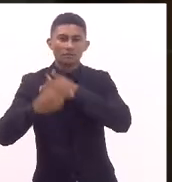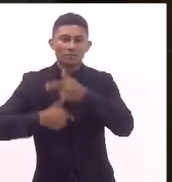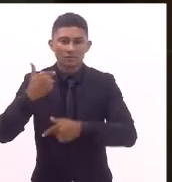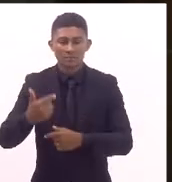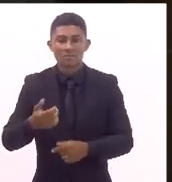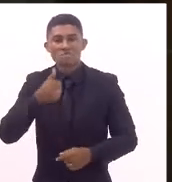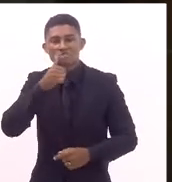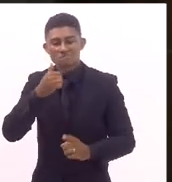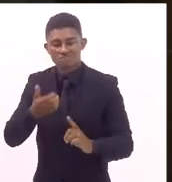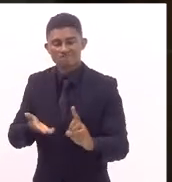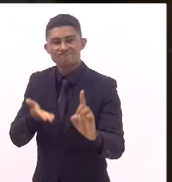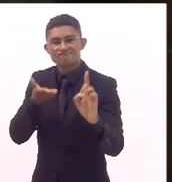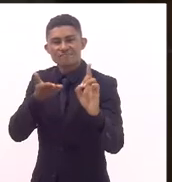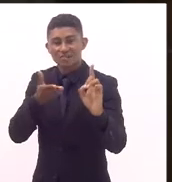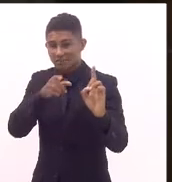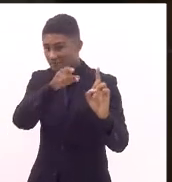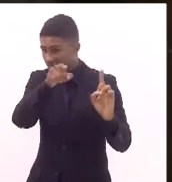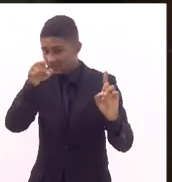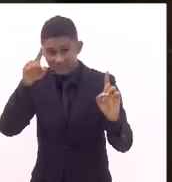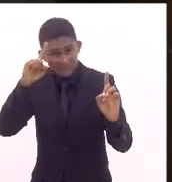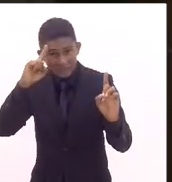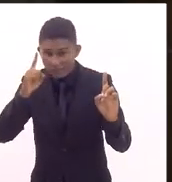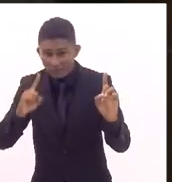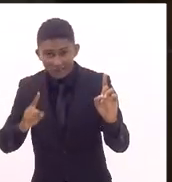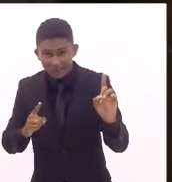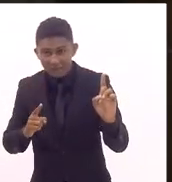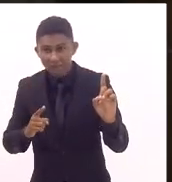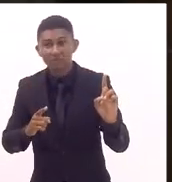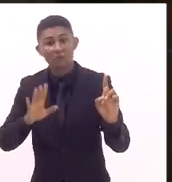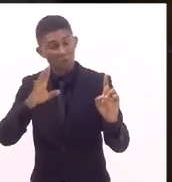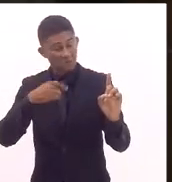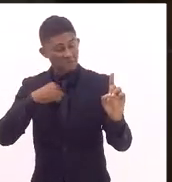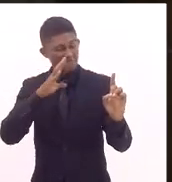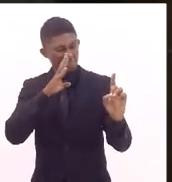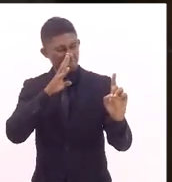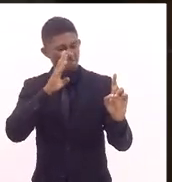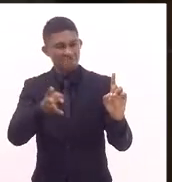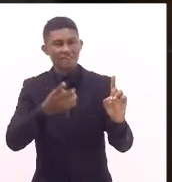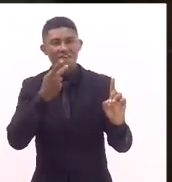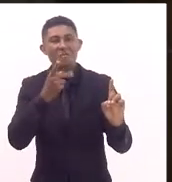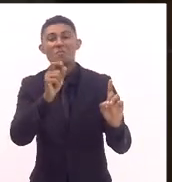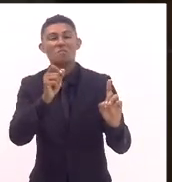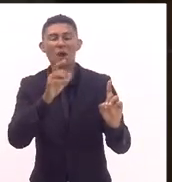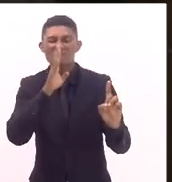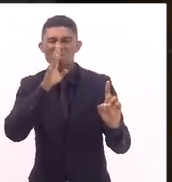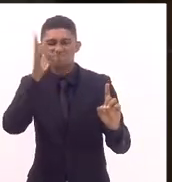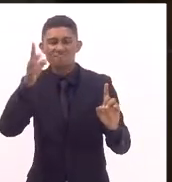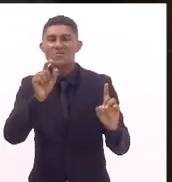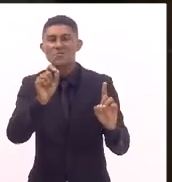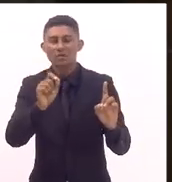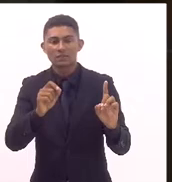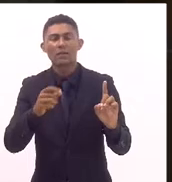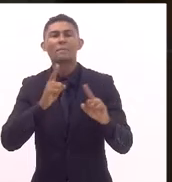do que essa mulher não viu tá abusadamente falando Porque uma coisa é bebê né